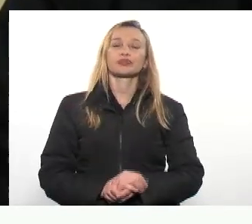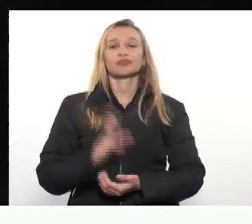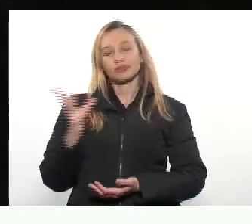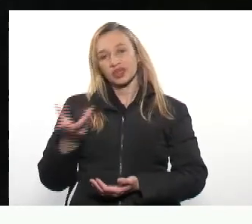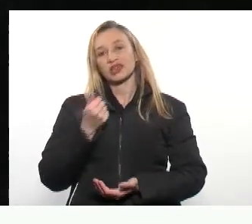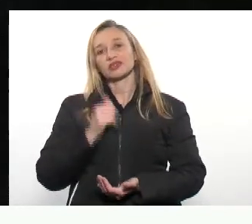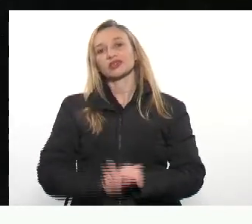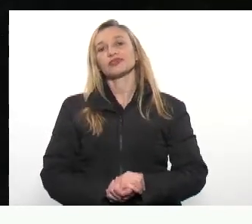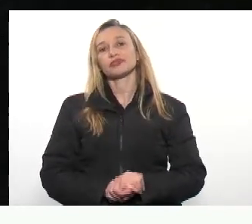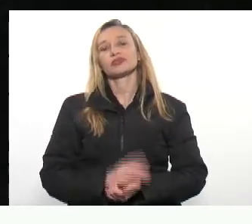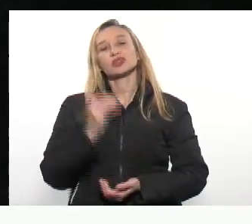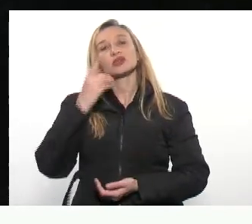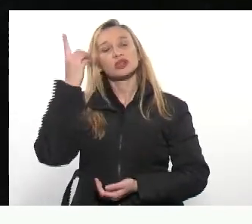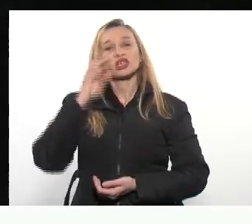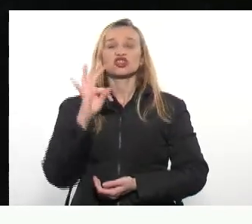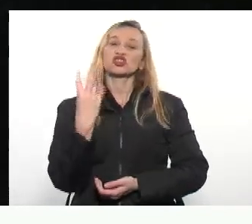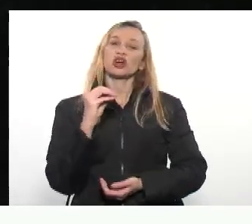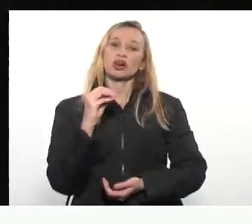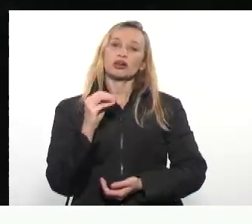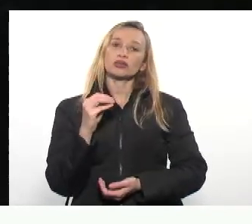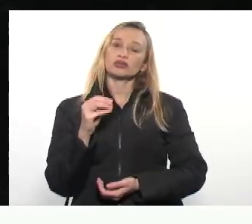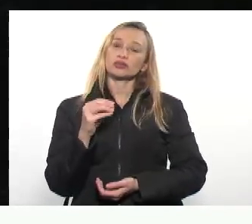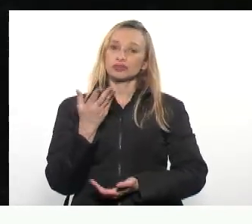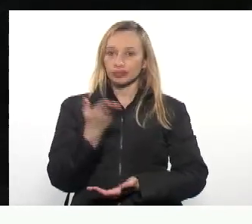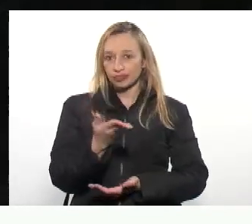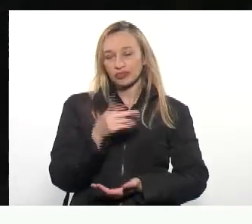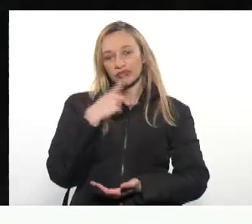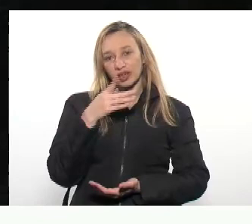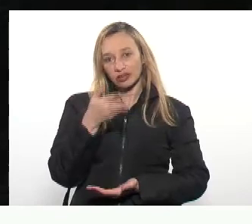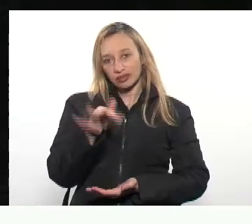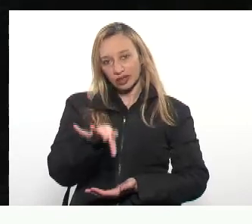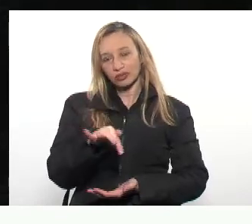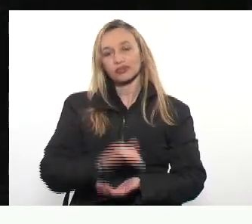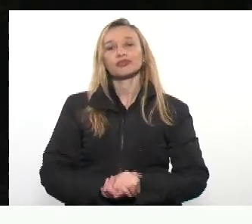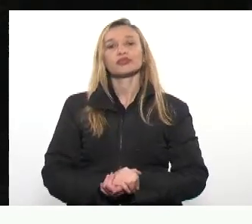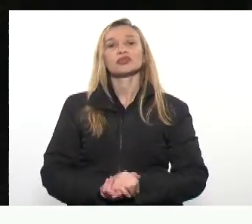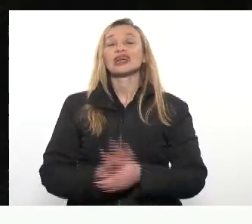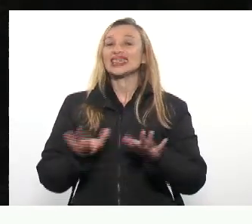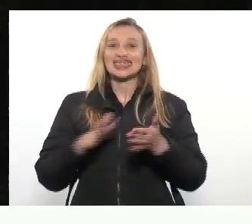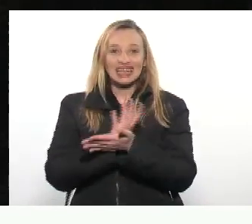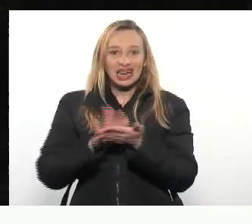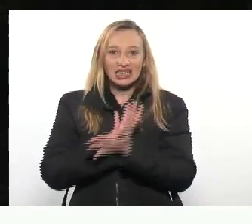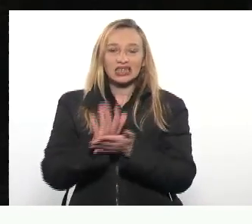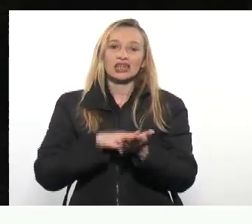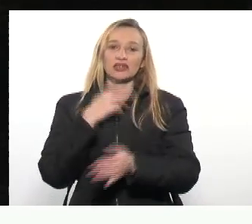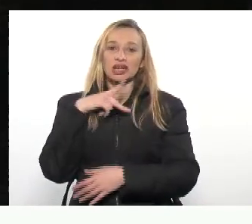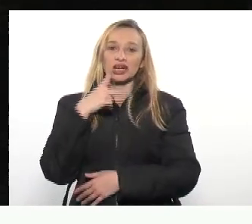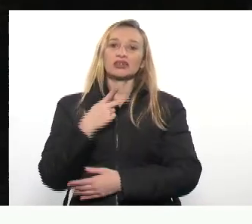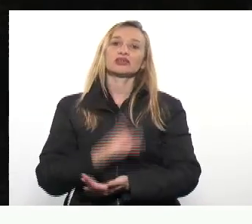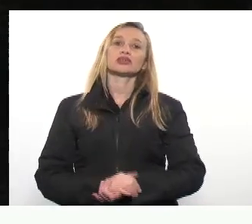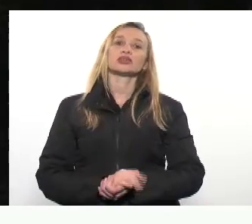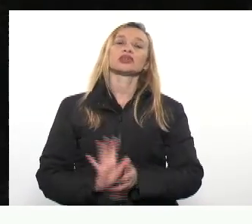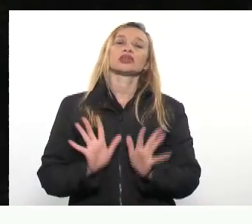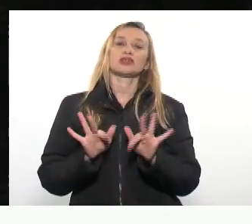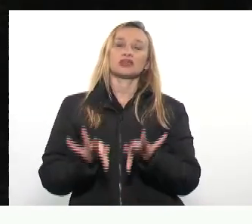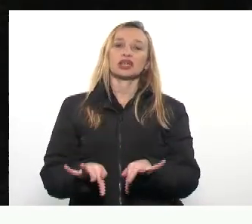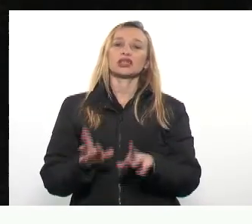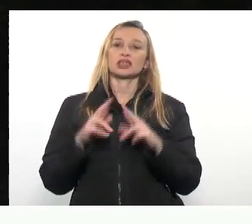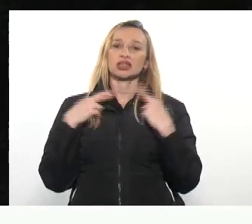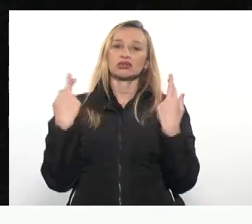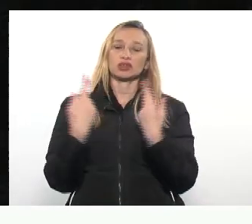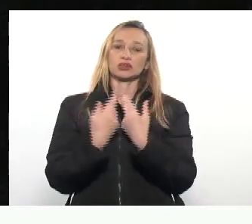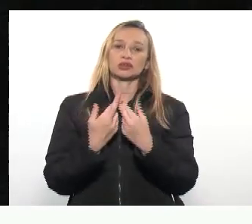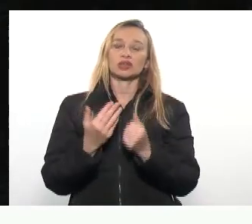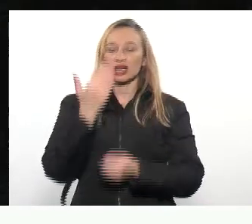Maravilha. Deputado Tiago, para suas considerações finais, não? Então, nada mais havendo a tratar, dou por encerrada